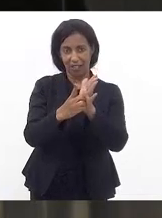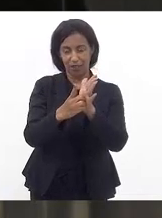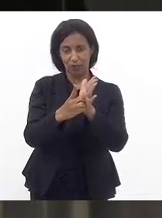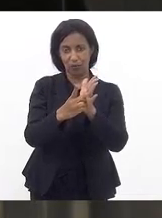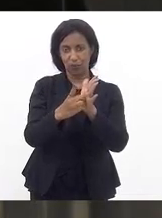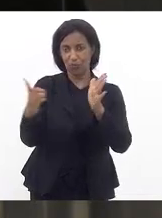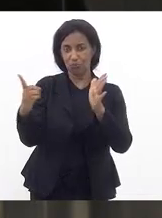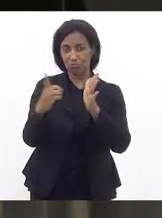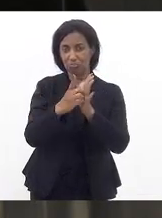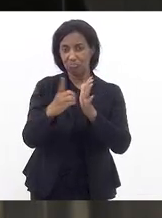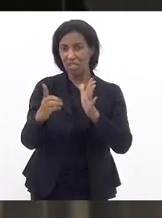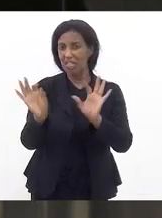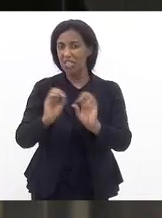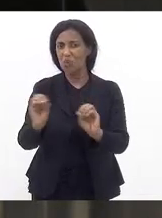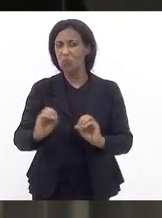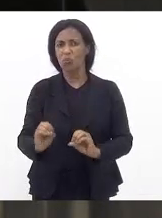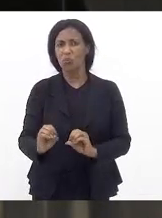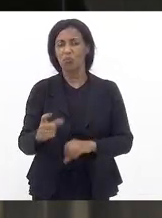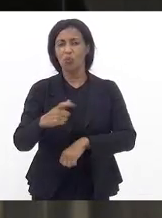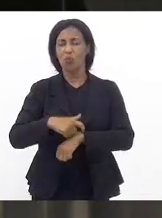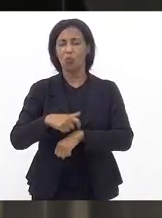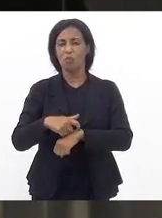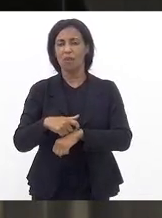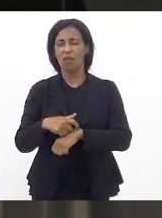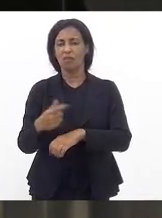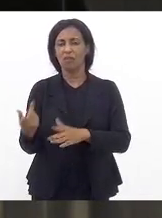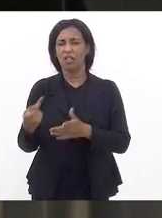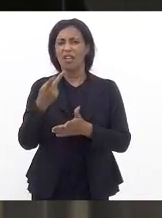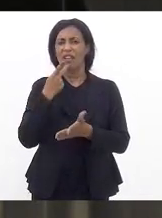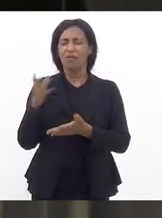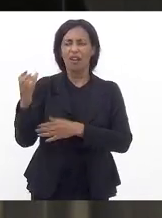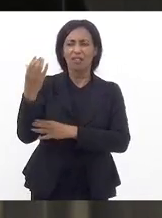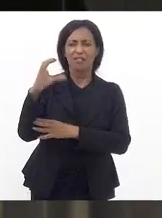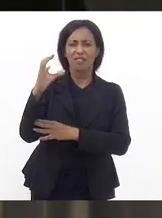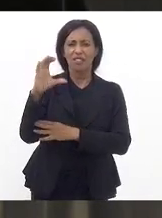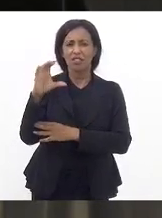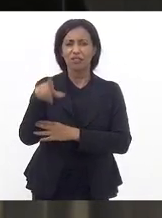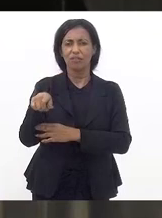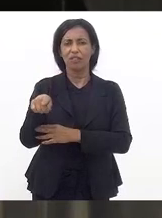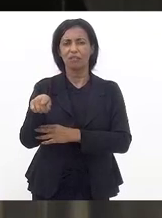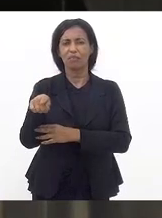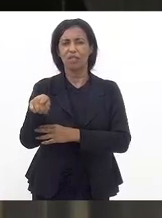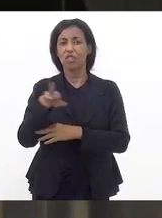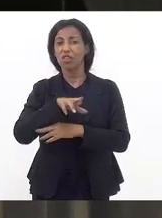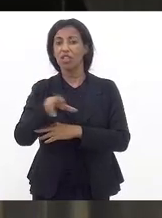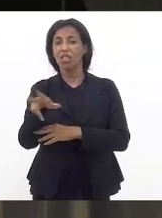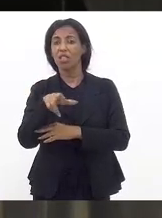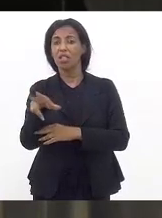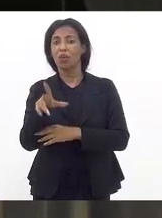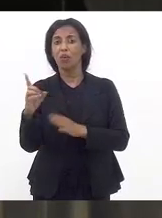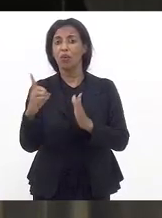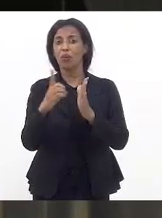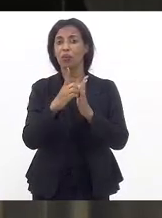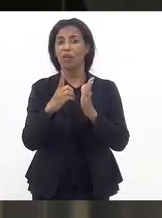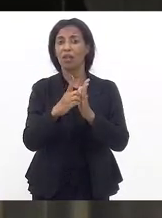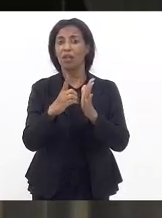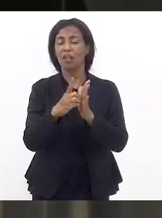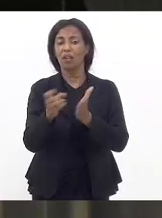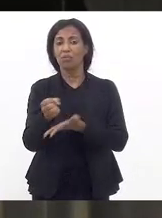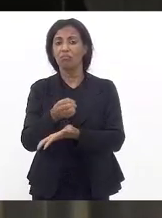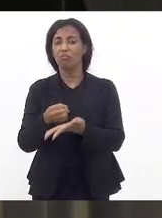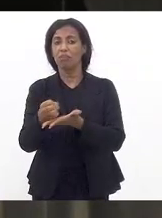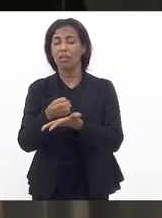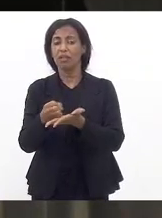em nenhum momento ele fundamenta científicamente não é o decreto